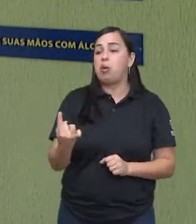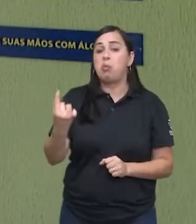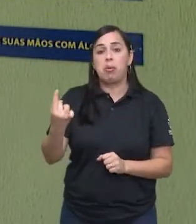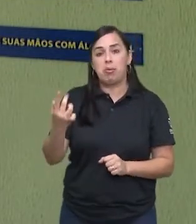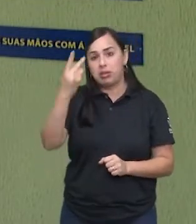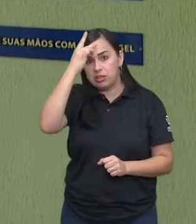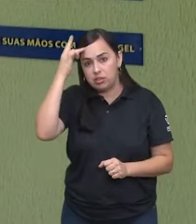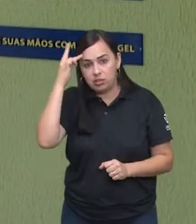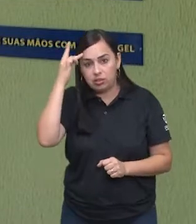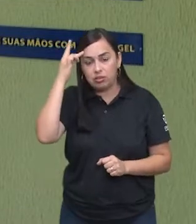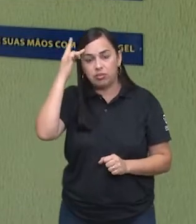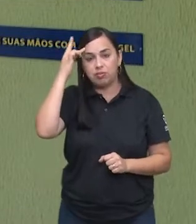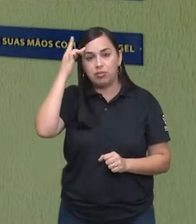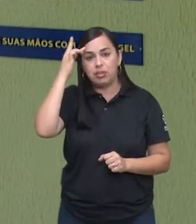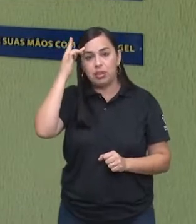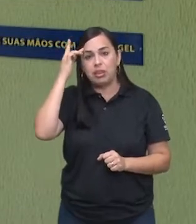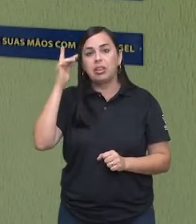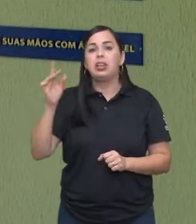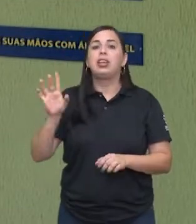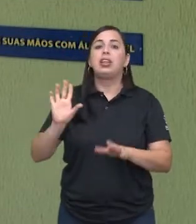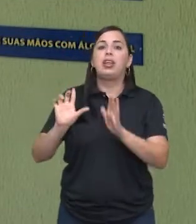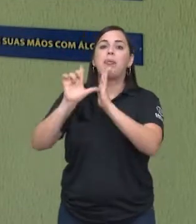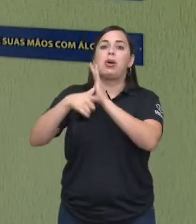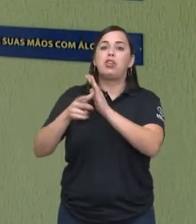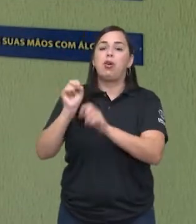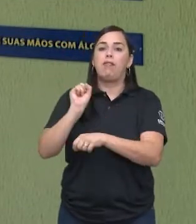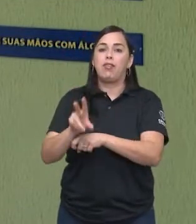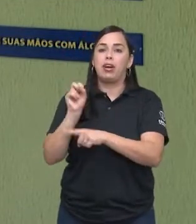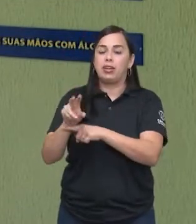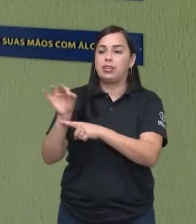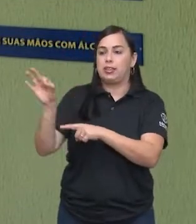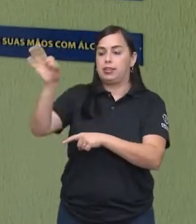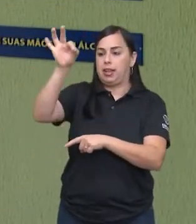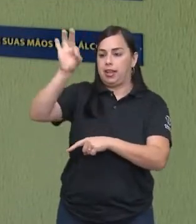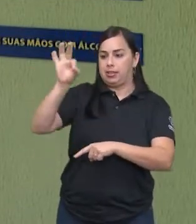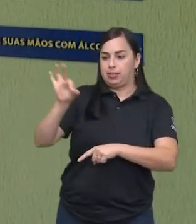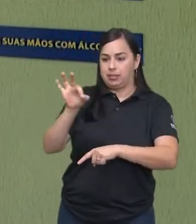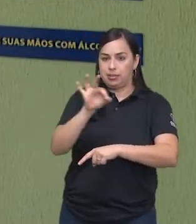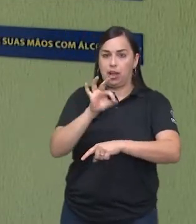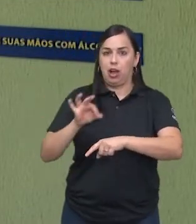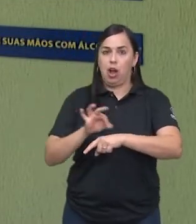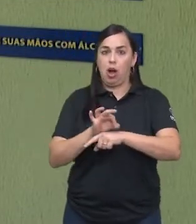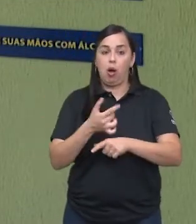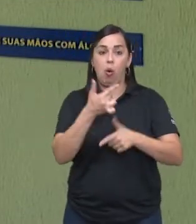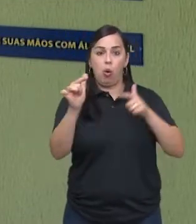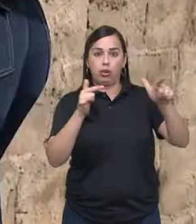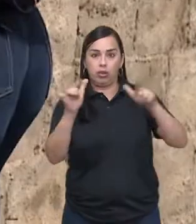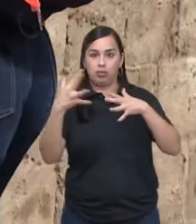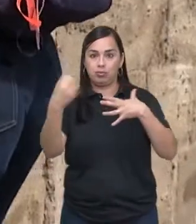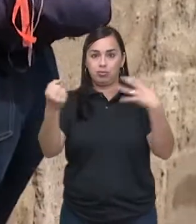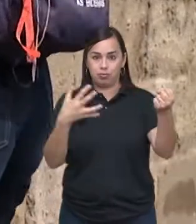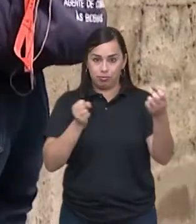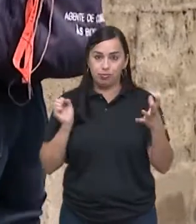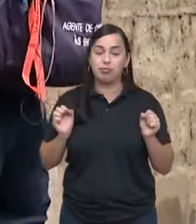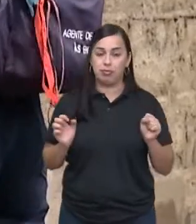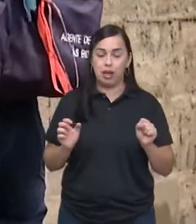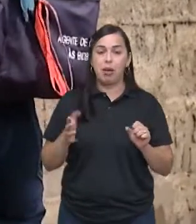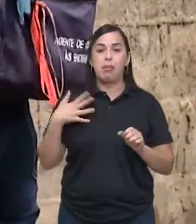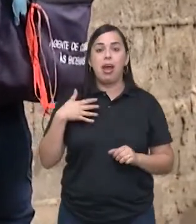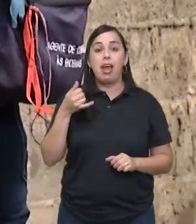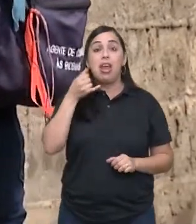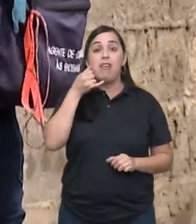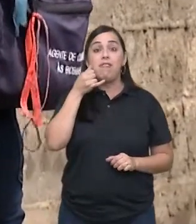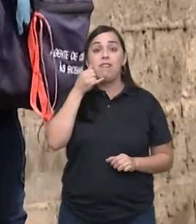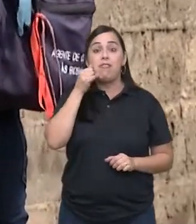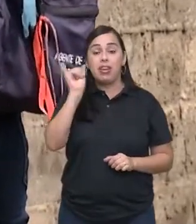solto, subnotificado, onde o vírus poderia estar sendo transmitido para outras pessoas. Para tentar diminuir o